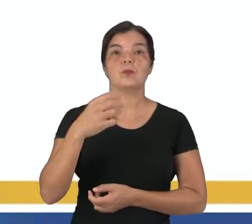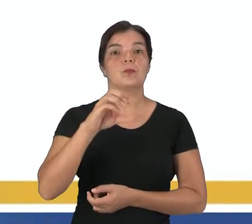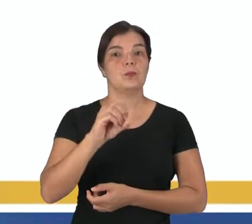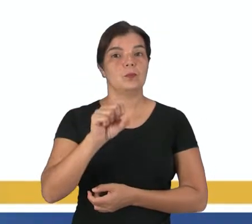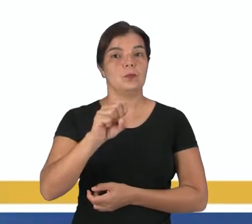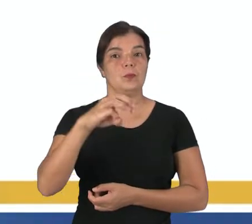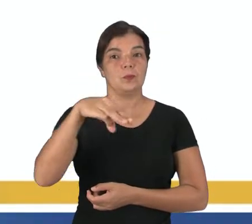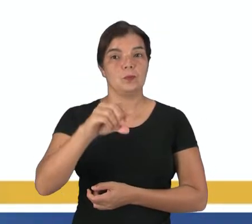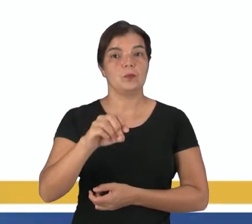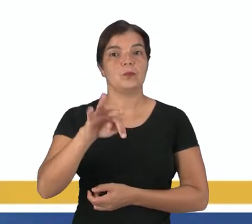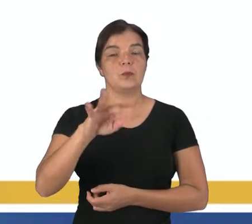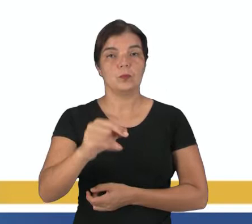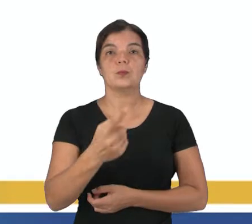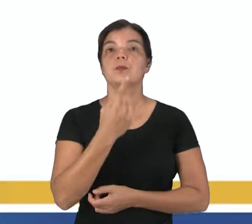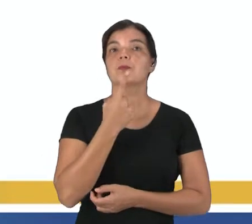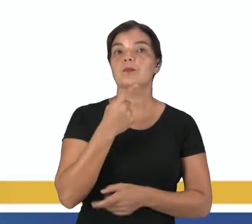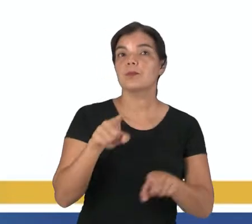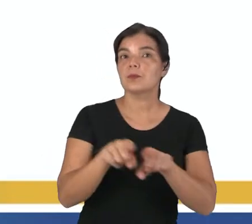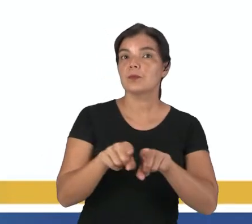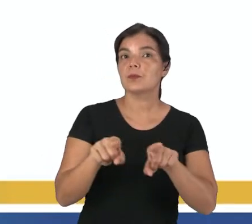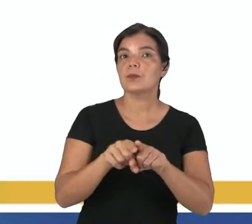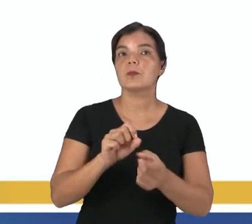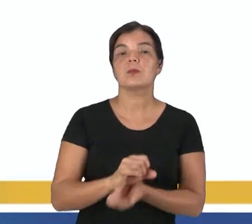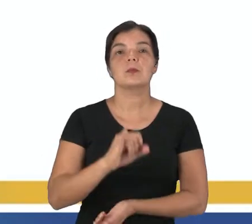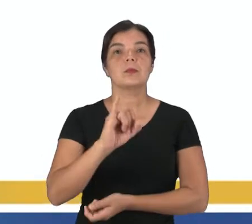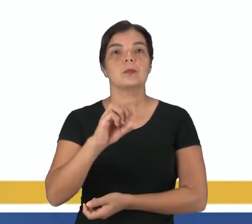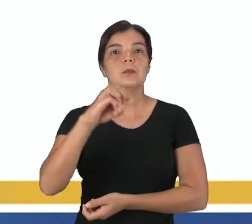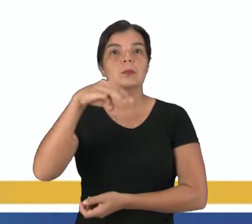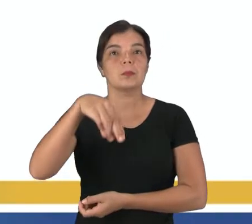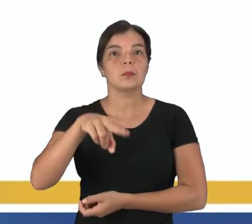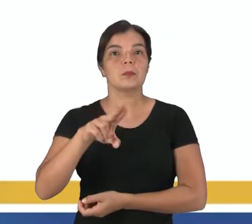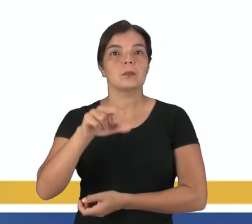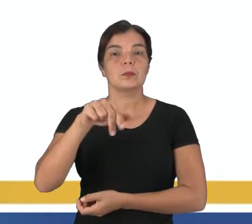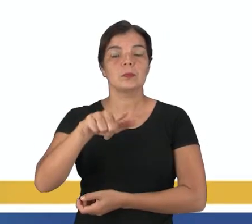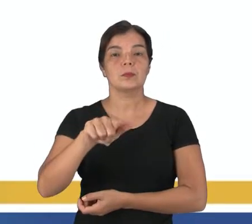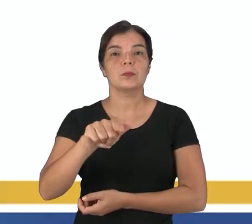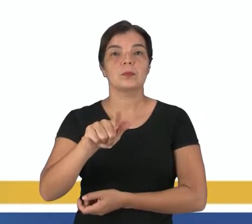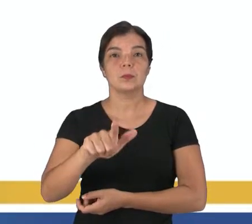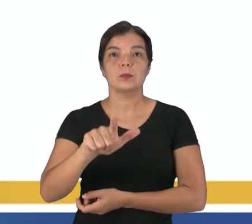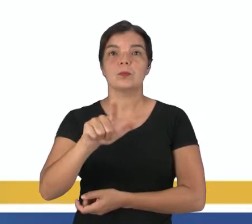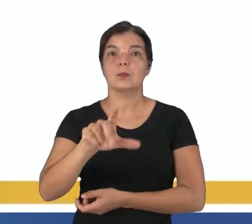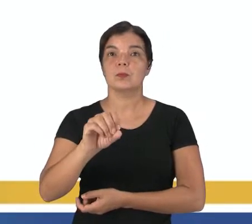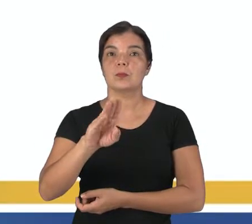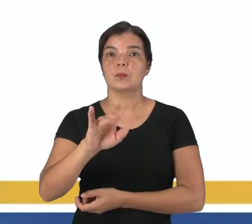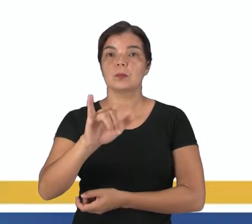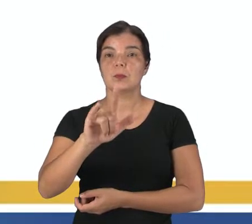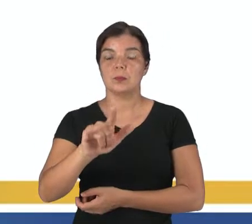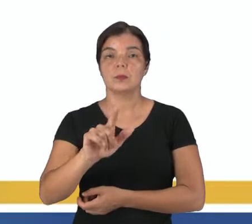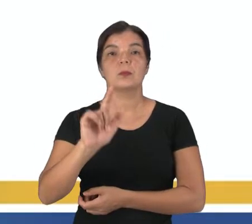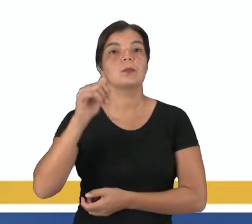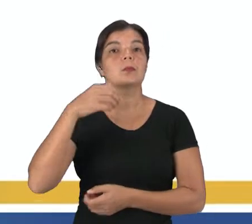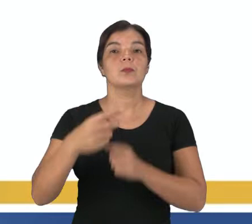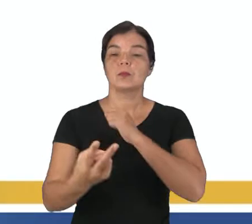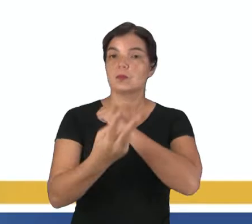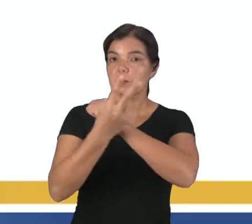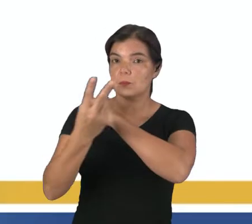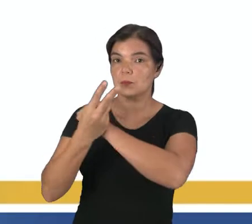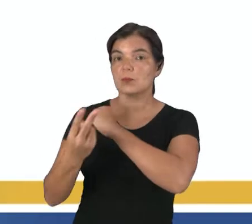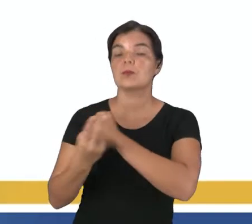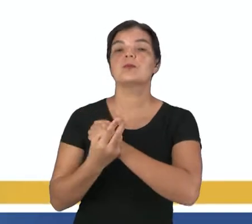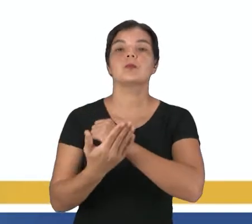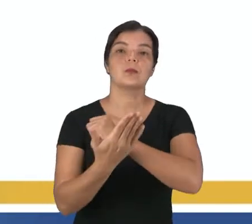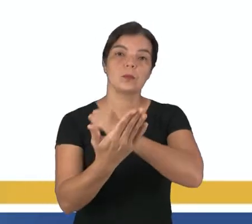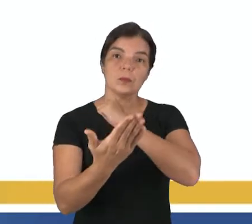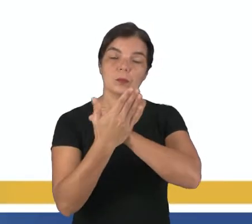pressão osmótica, do sangue e também as imunoglobinas, que são importantes anticorpos, que têm o papel